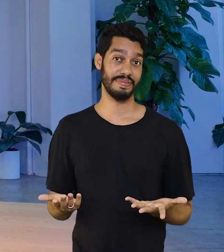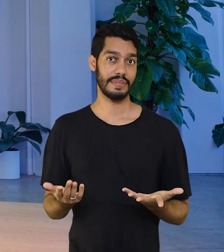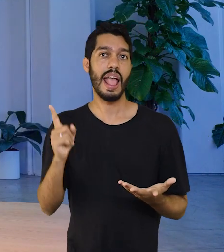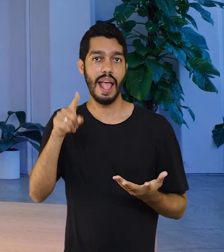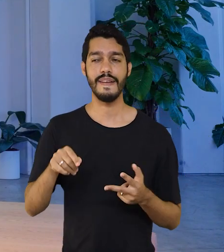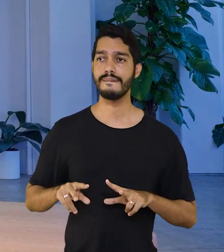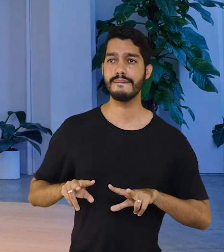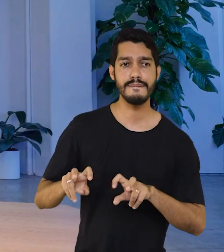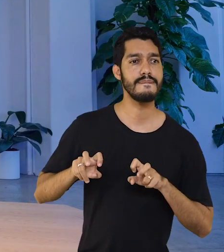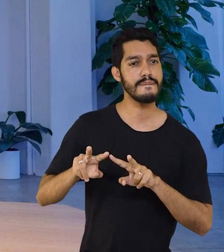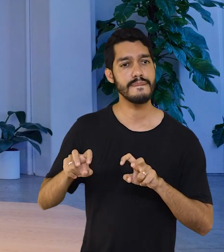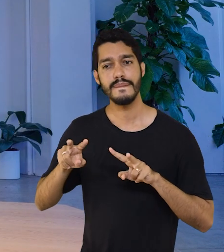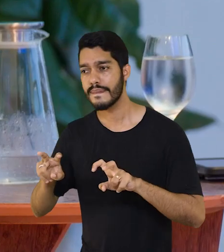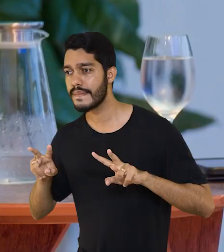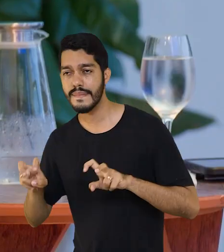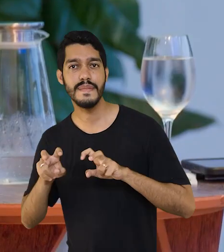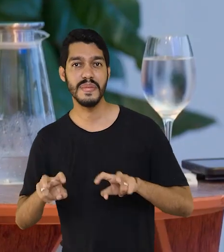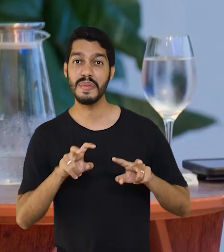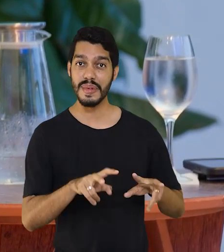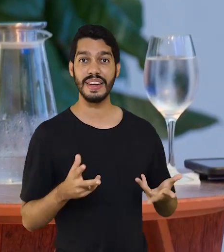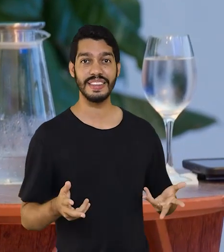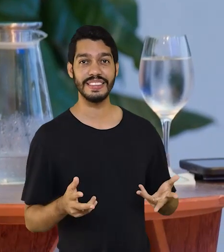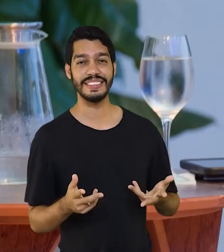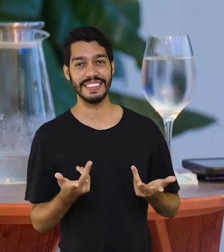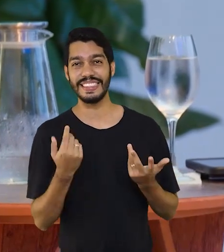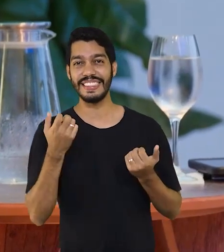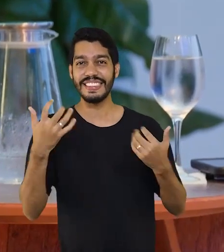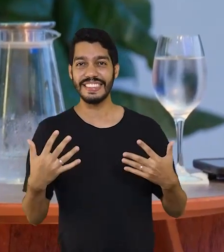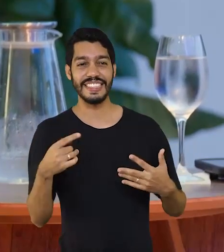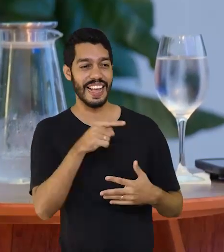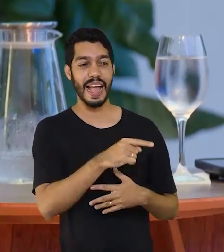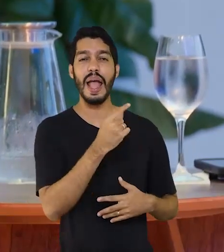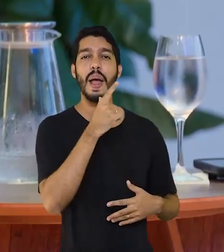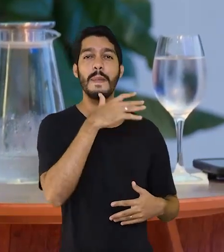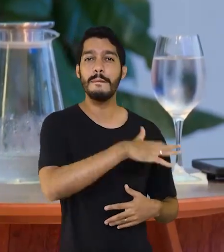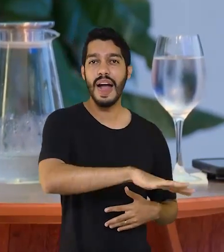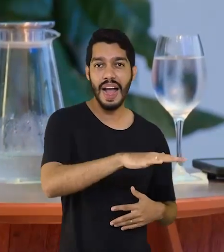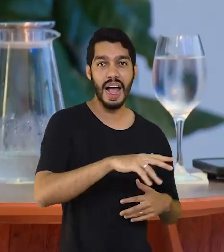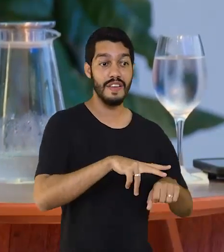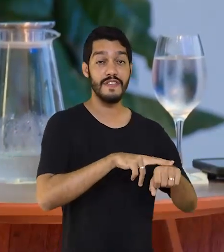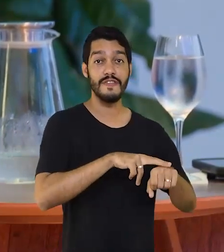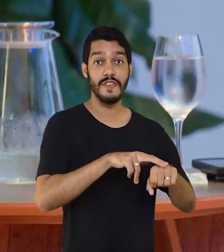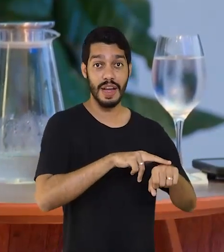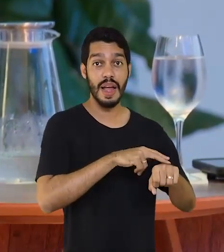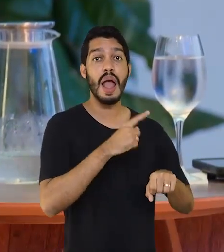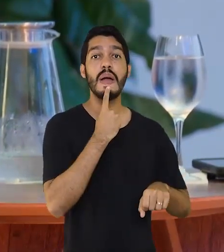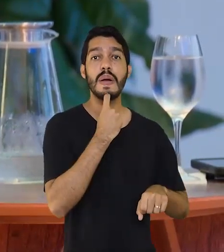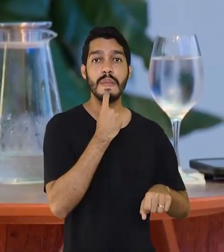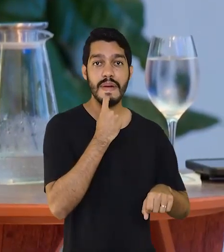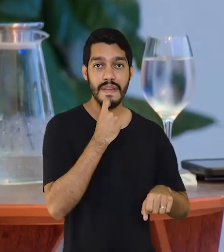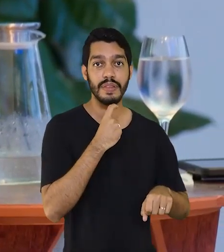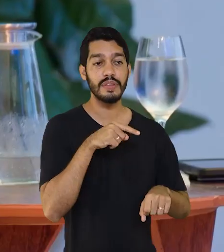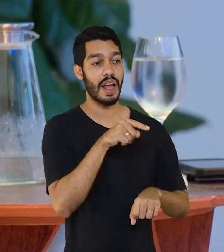trabalho desbravar, que tem até a expressão, né? Mar vermelho e mar branco. Mar vermelho e mar azul. Quando você está no